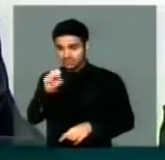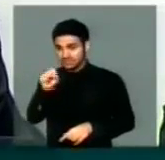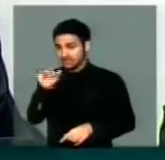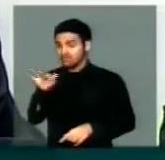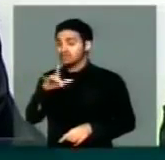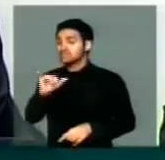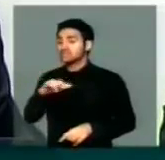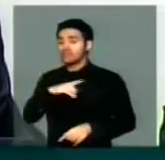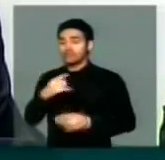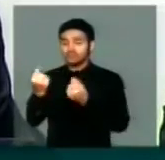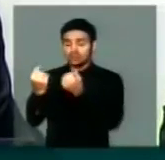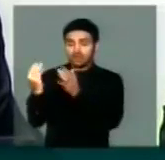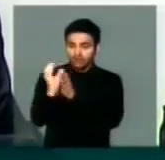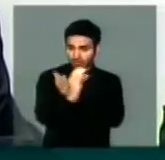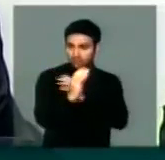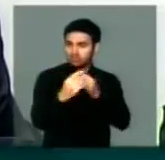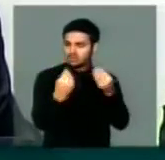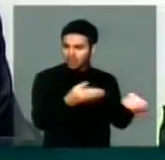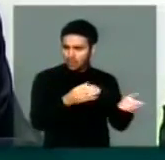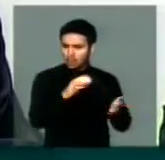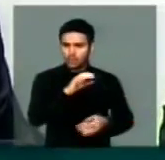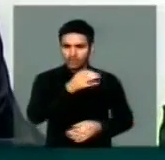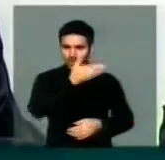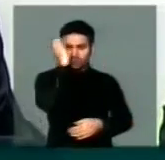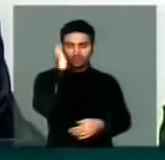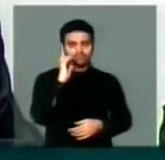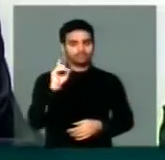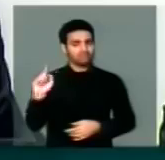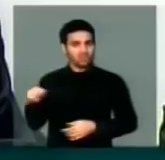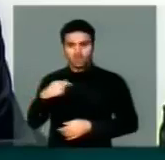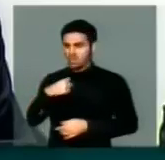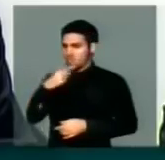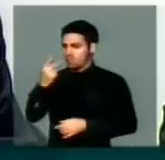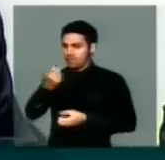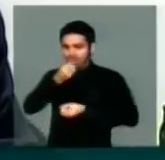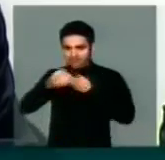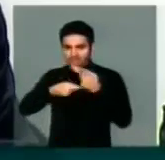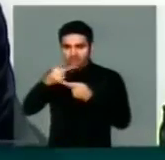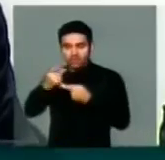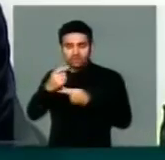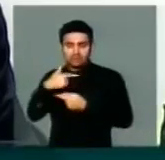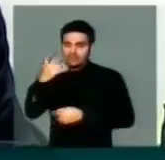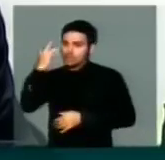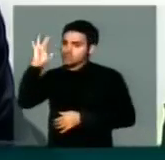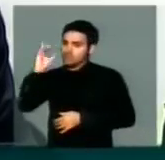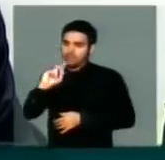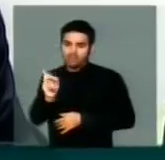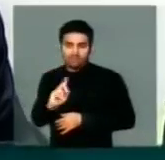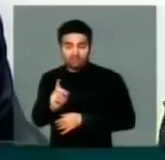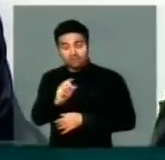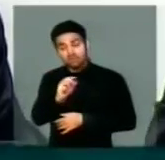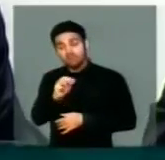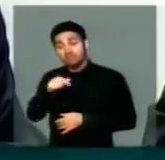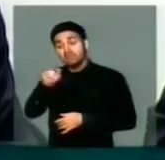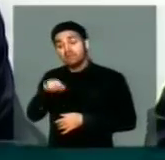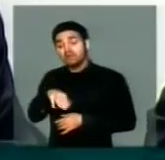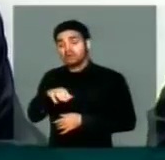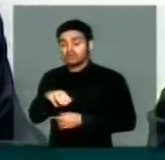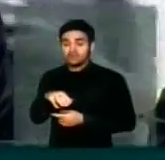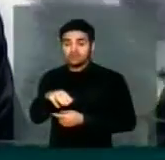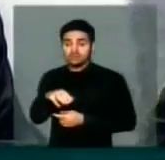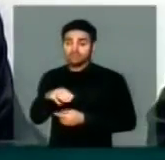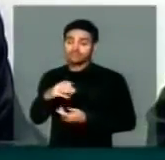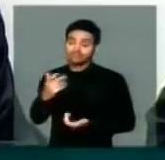valor para Eduardo Cunha. O declarante disse a Jaime que não sabia e quem deveria saber seria Jaime. Que